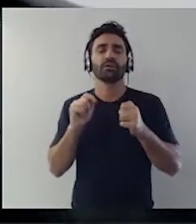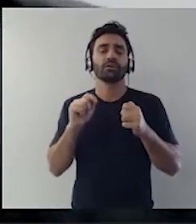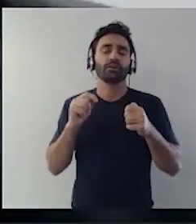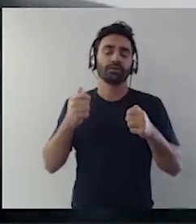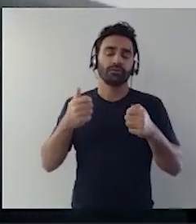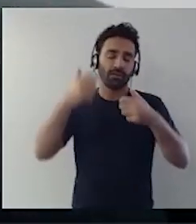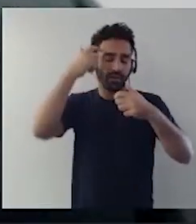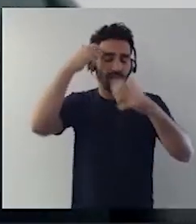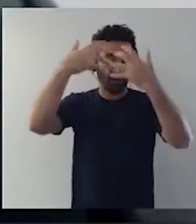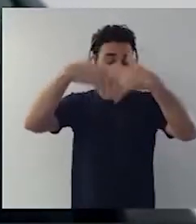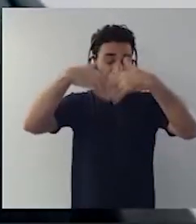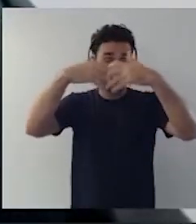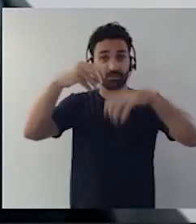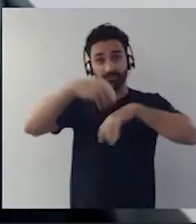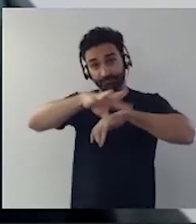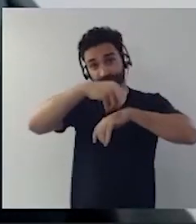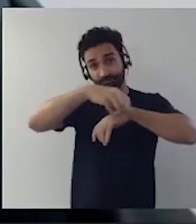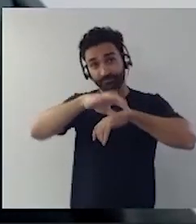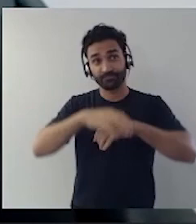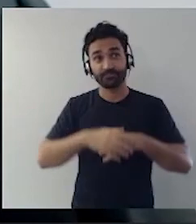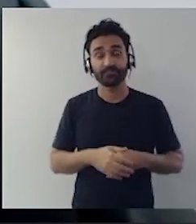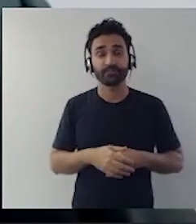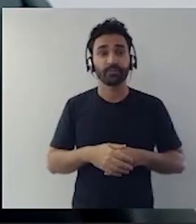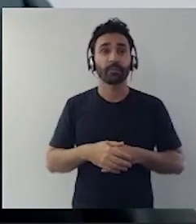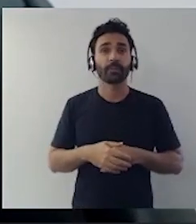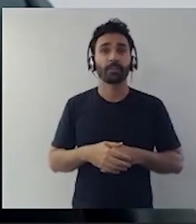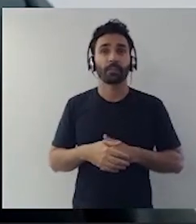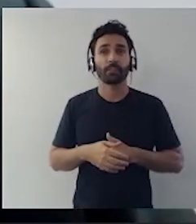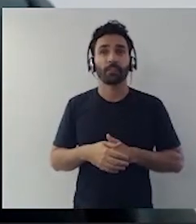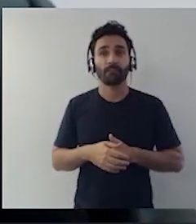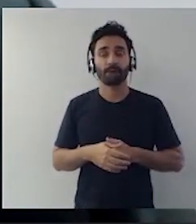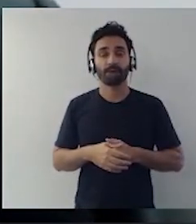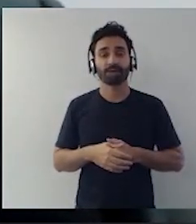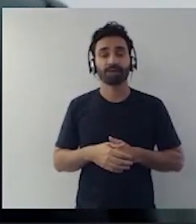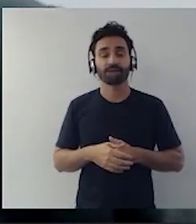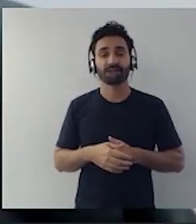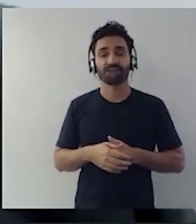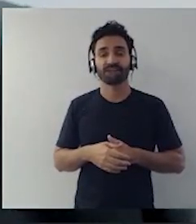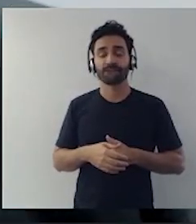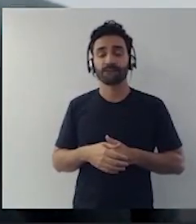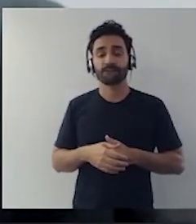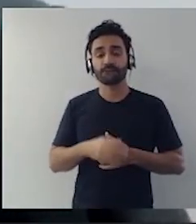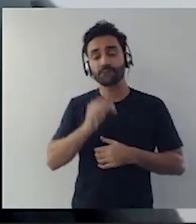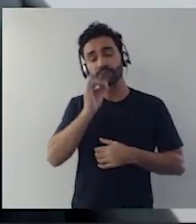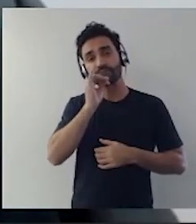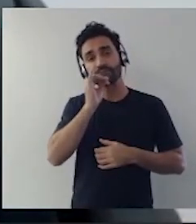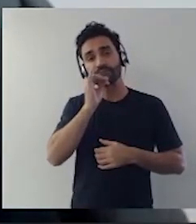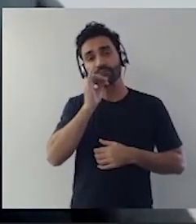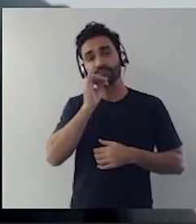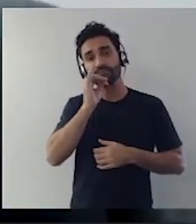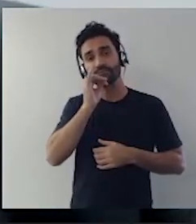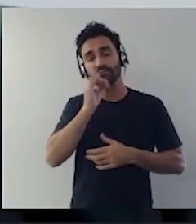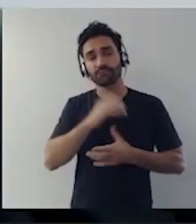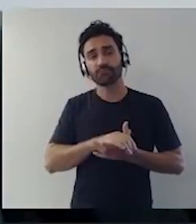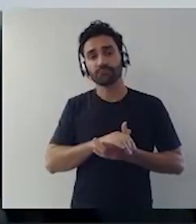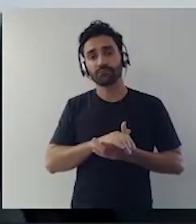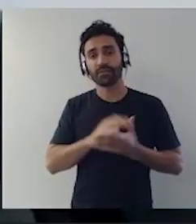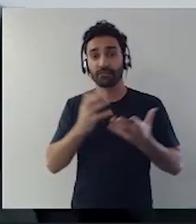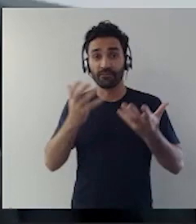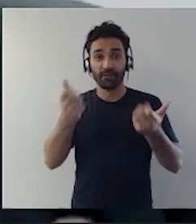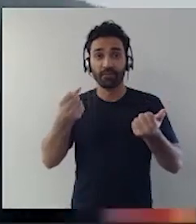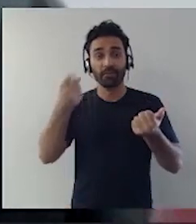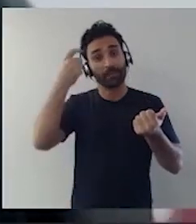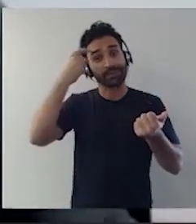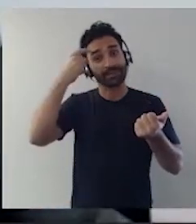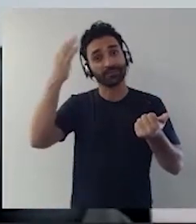colegas, o que esperar numa espécie de exercício meio que de